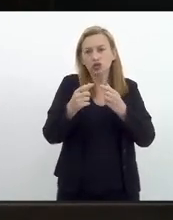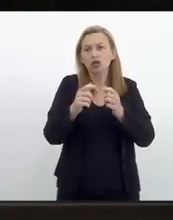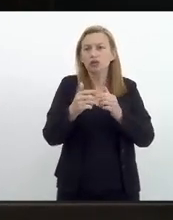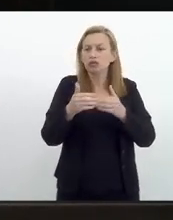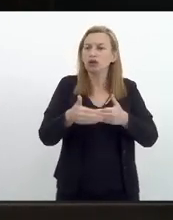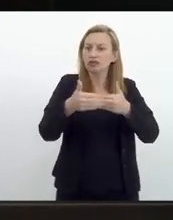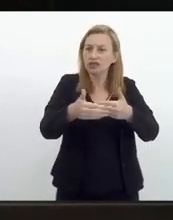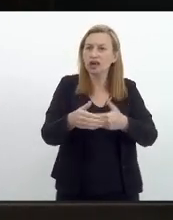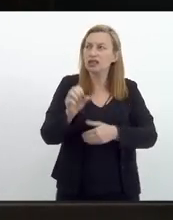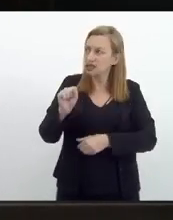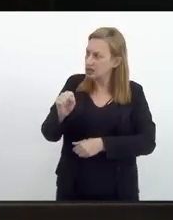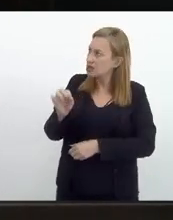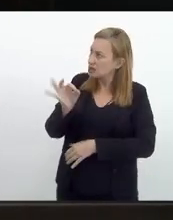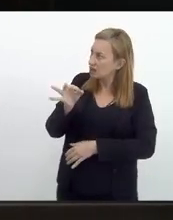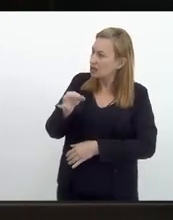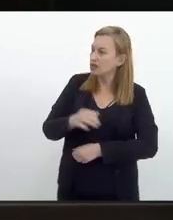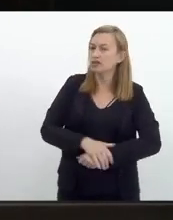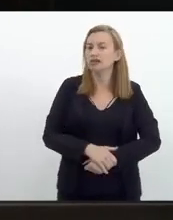vossa excelência tem razão